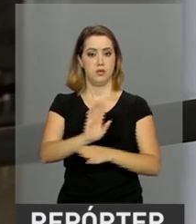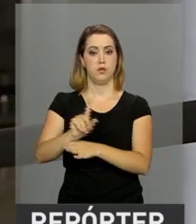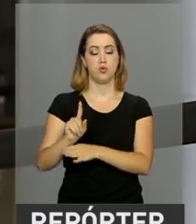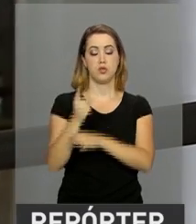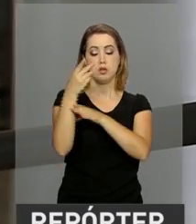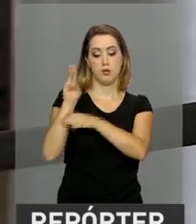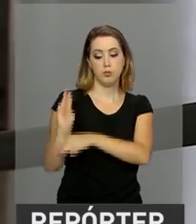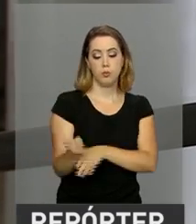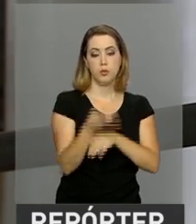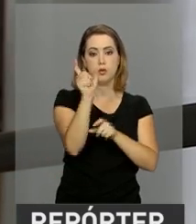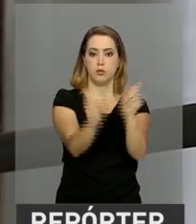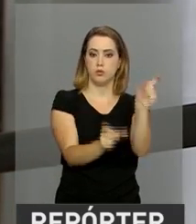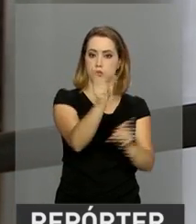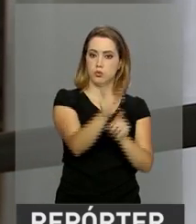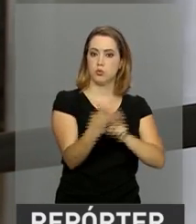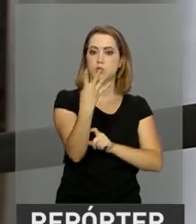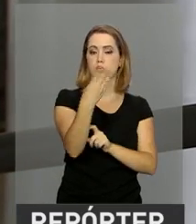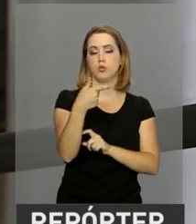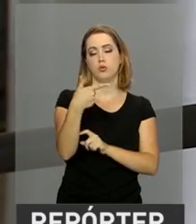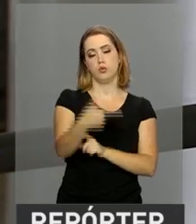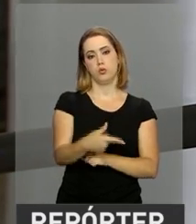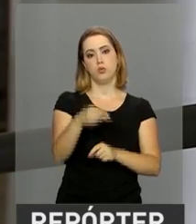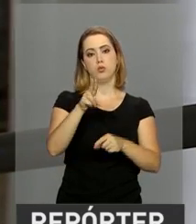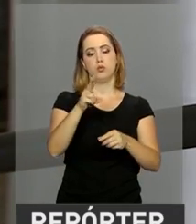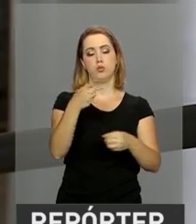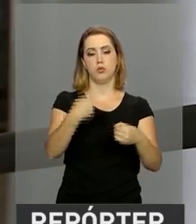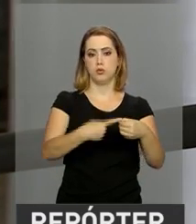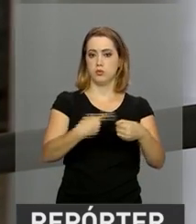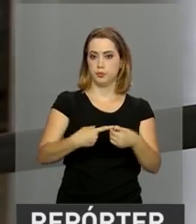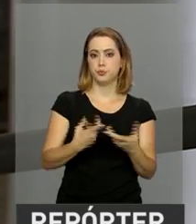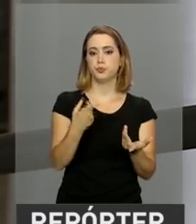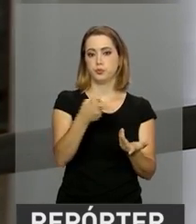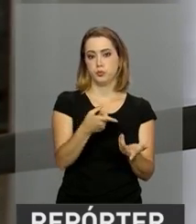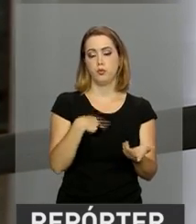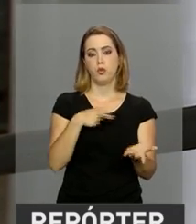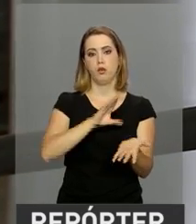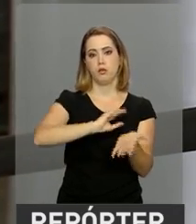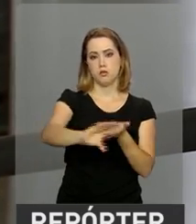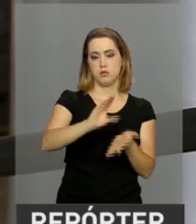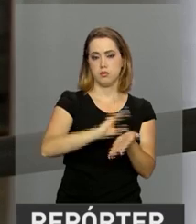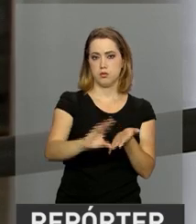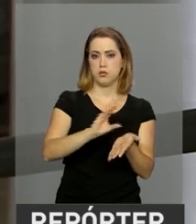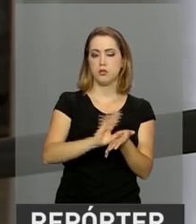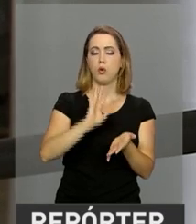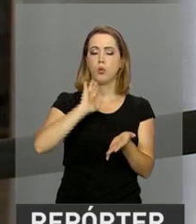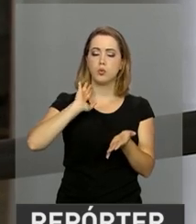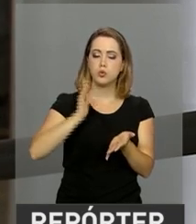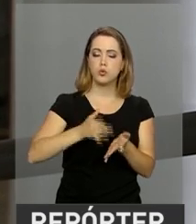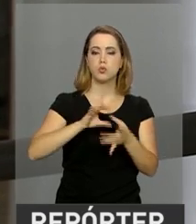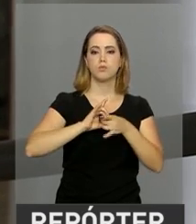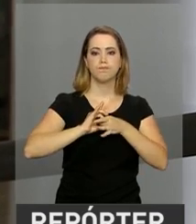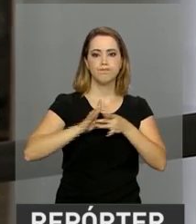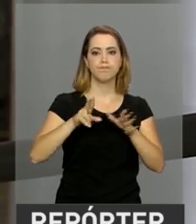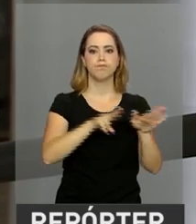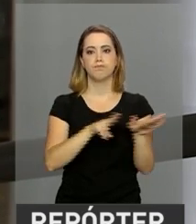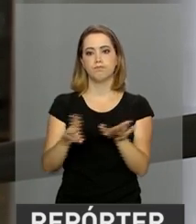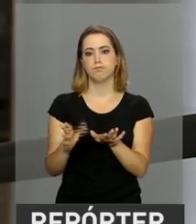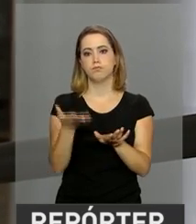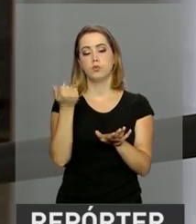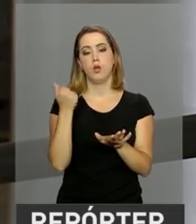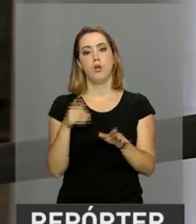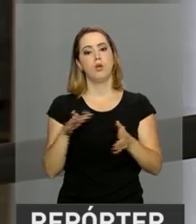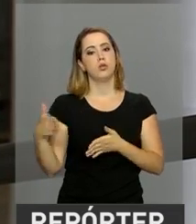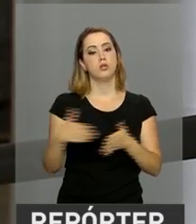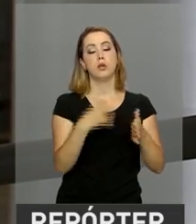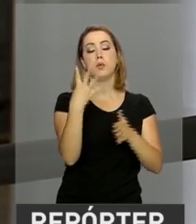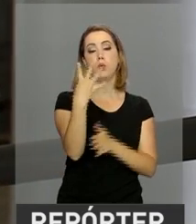pessoas em 42 municípios de Alagoas esses recursos liberados na semana passada são para o trecho 4ro do canal